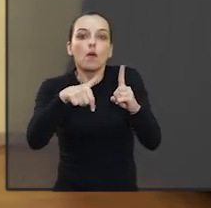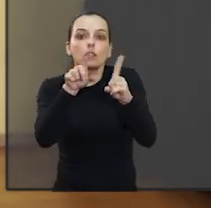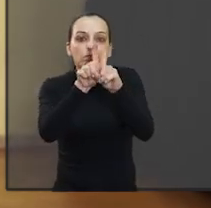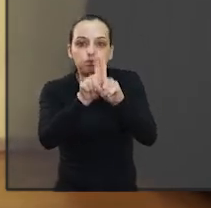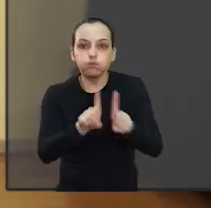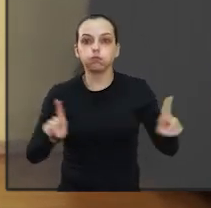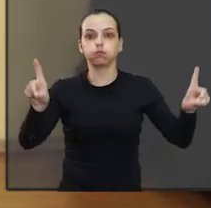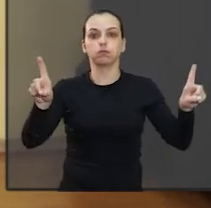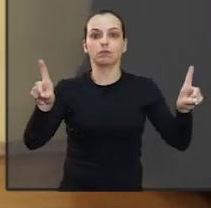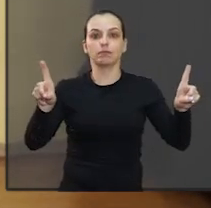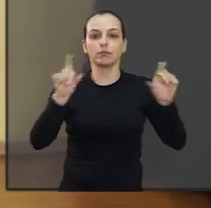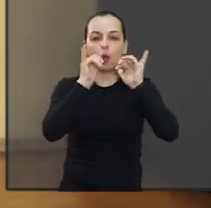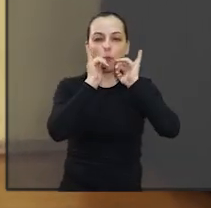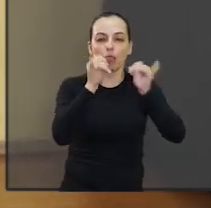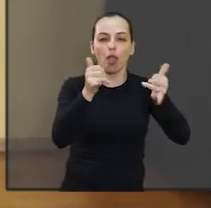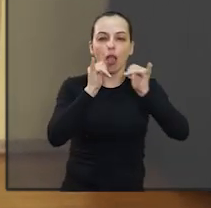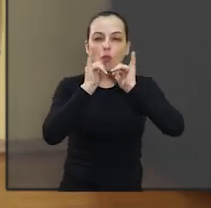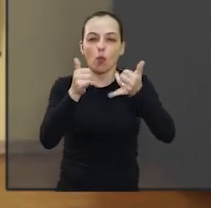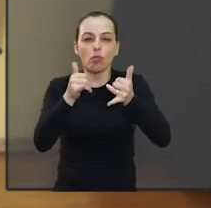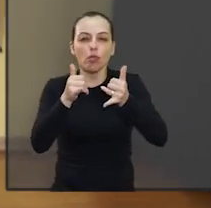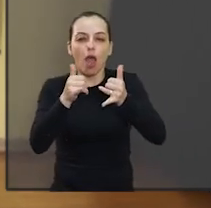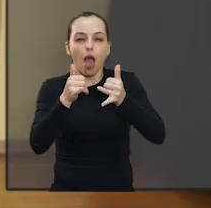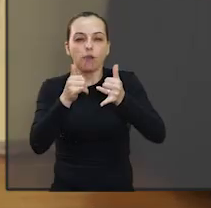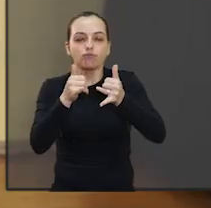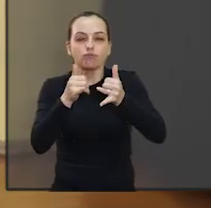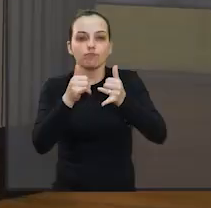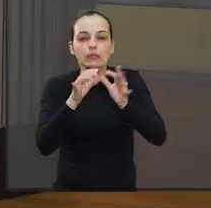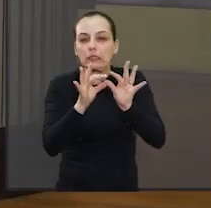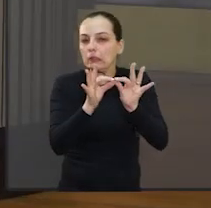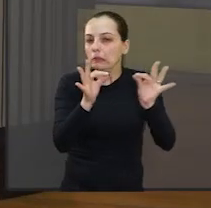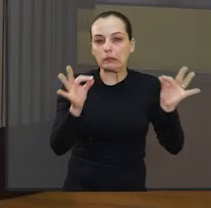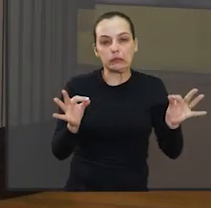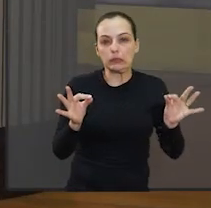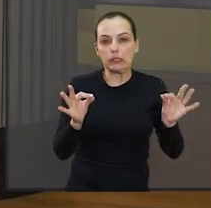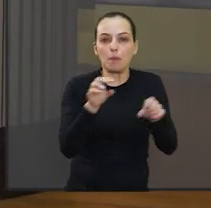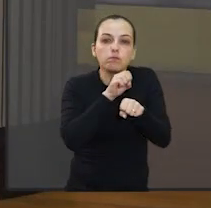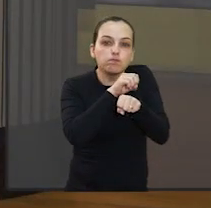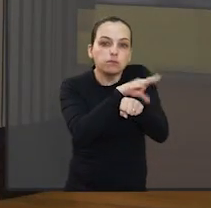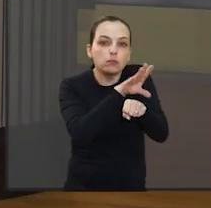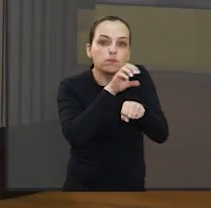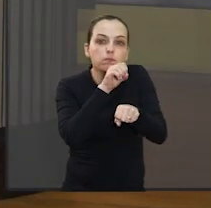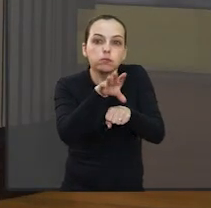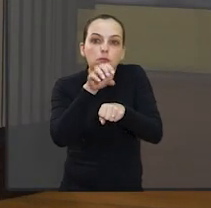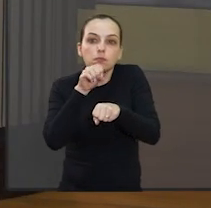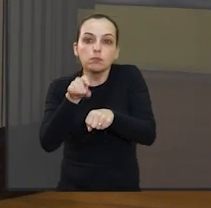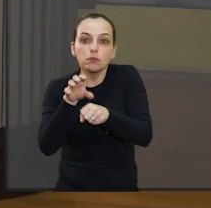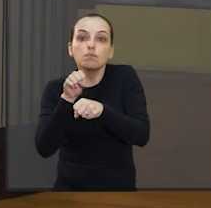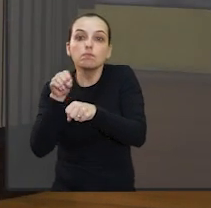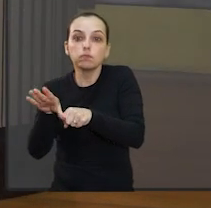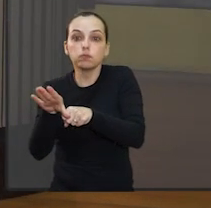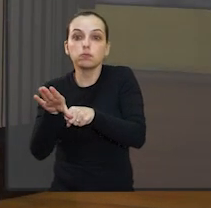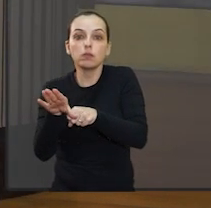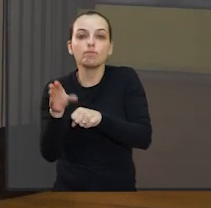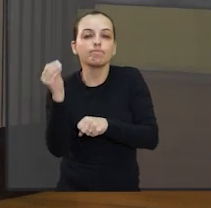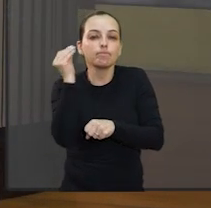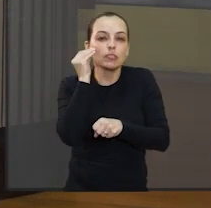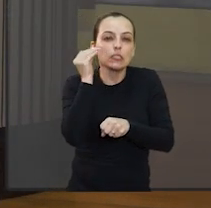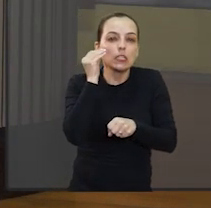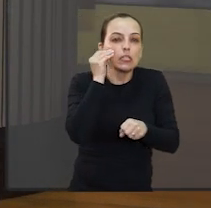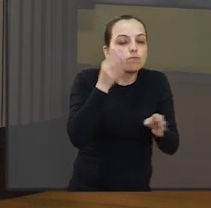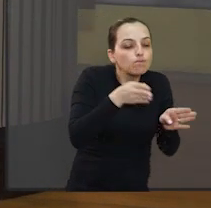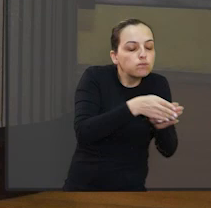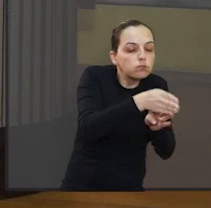que falam sobre amor e separação de maneira sutil e poética. E aí você vai pelos caminhos mais suaves, como eu falei. Então